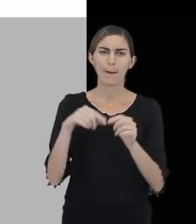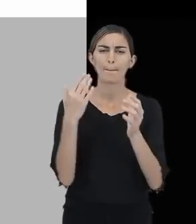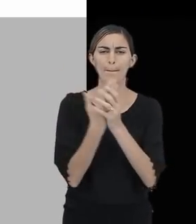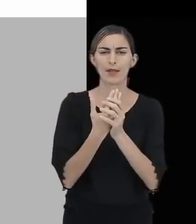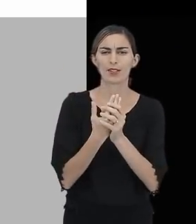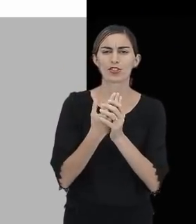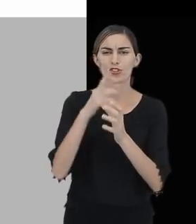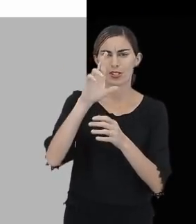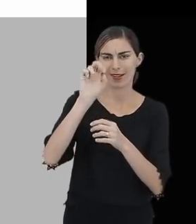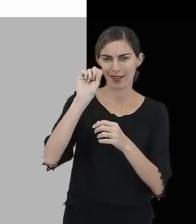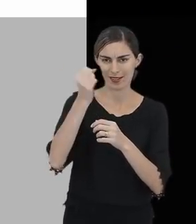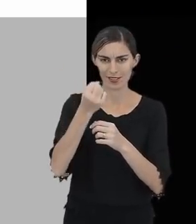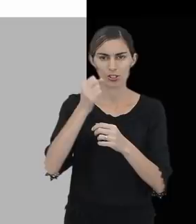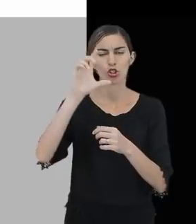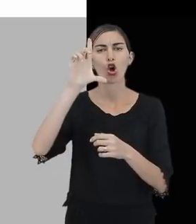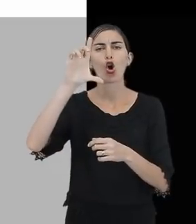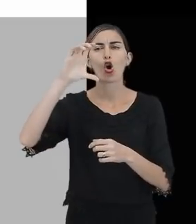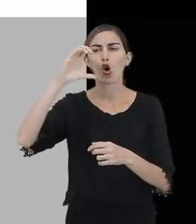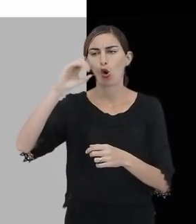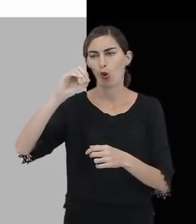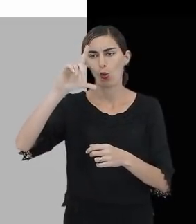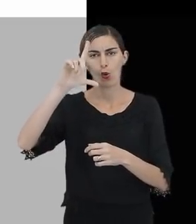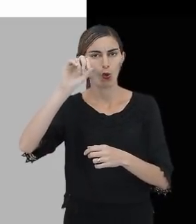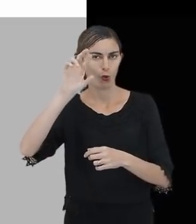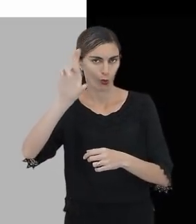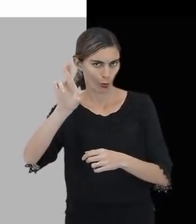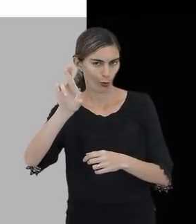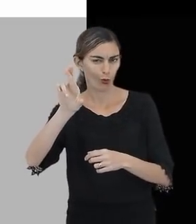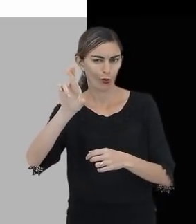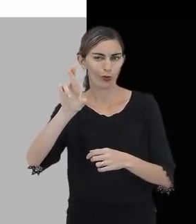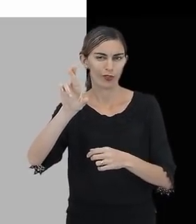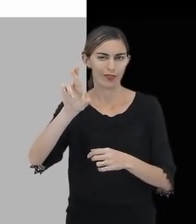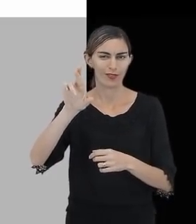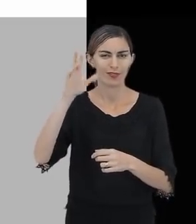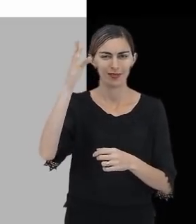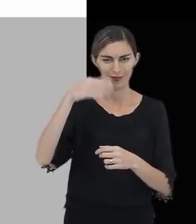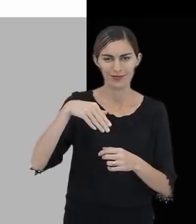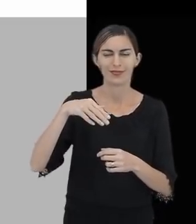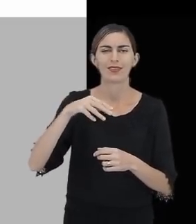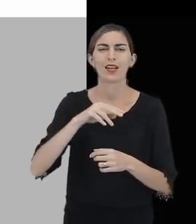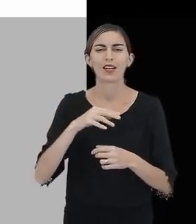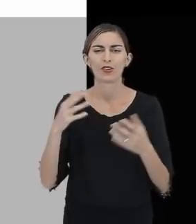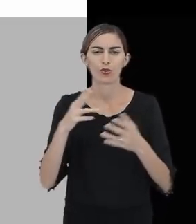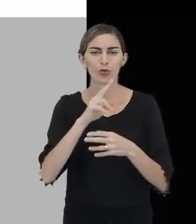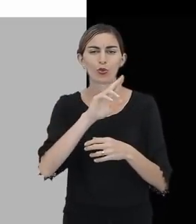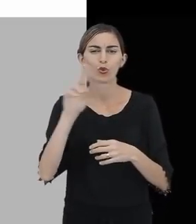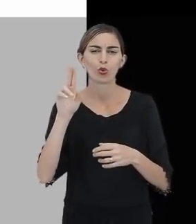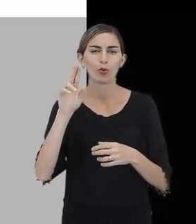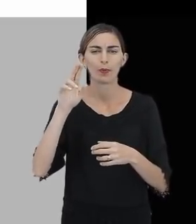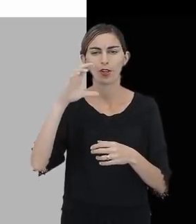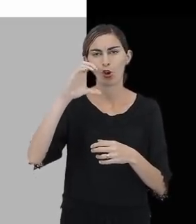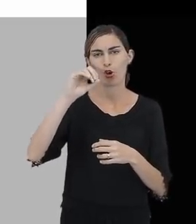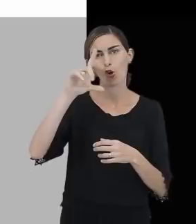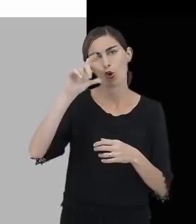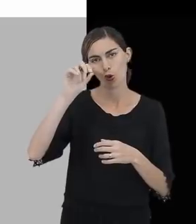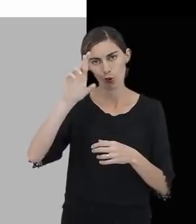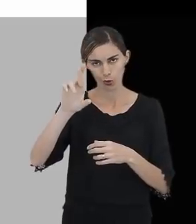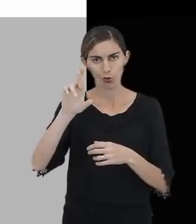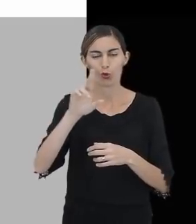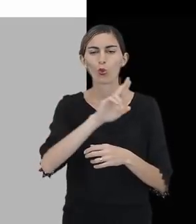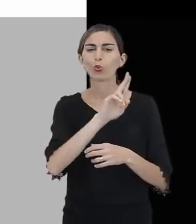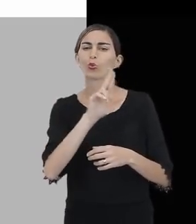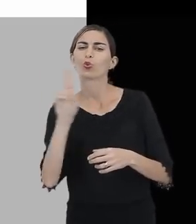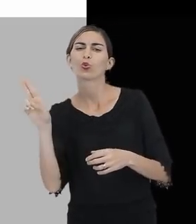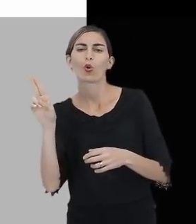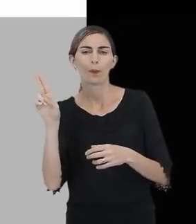colors. Vejam que antes a pasta era chamada de string ou de values, e agora você vai chamar de colors. E aqui você vai dizer o nome